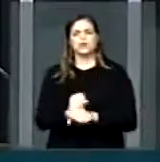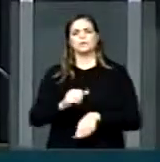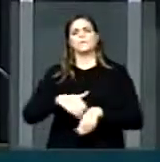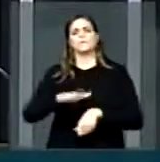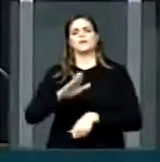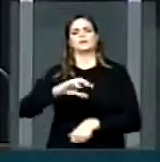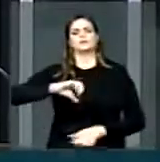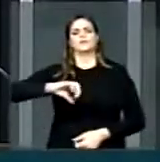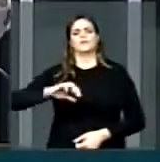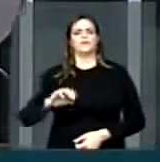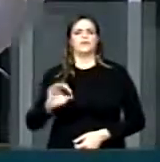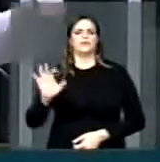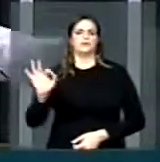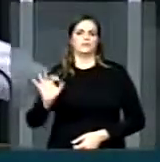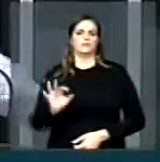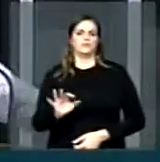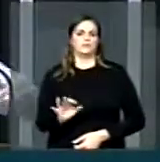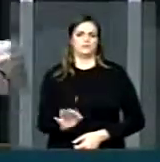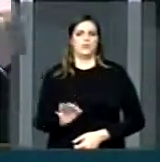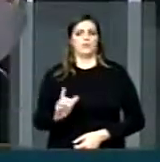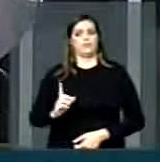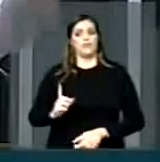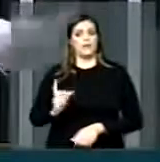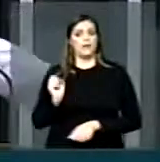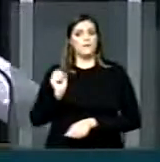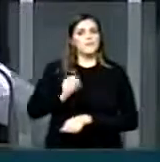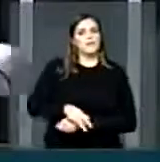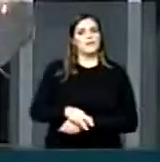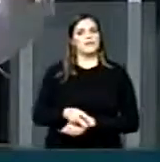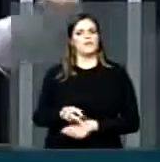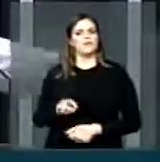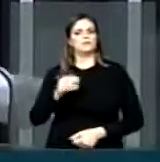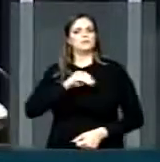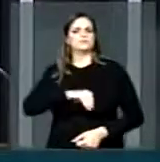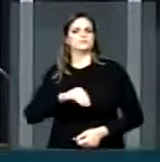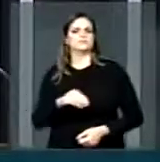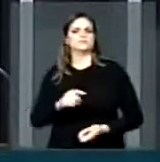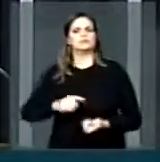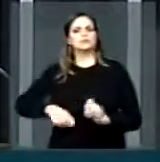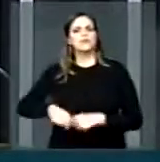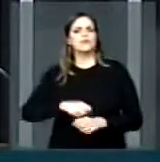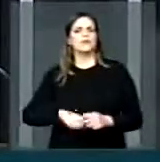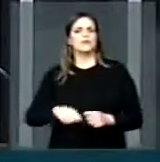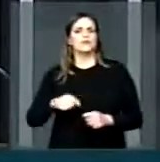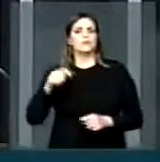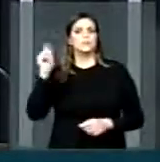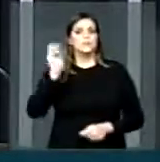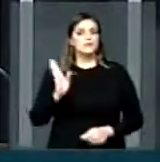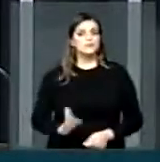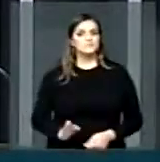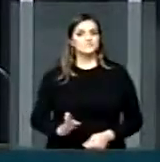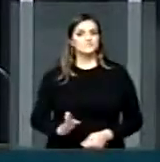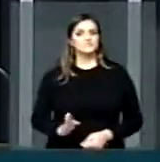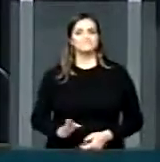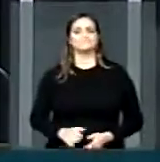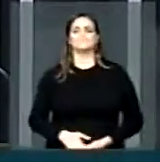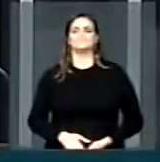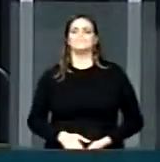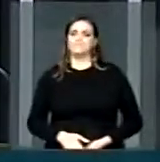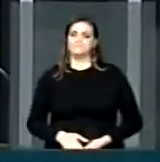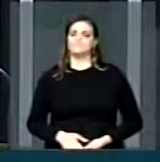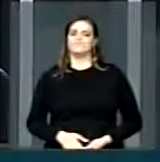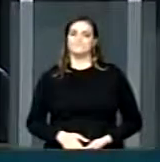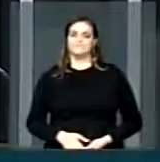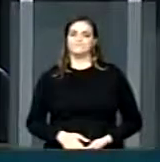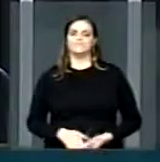de 90% do emprego, da renda, da receita do Brasil. Eu gostaria também de